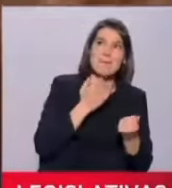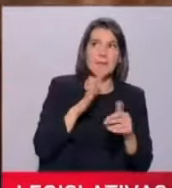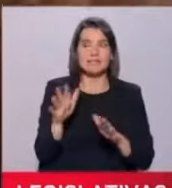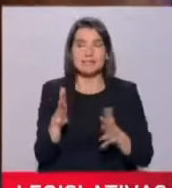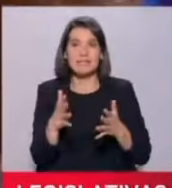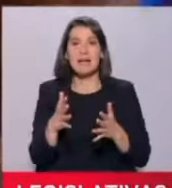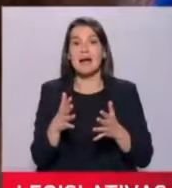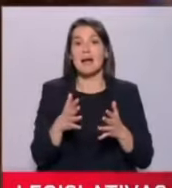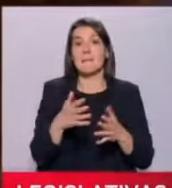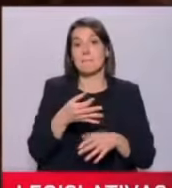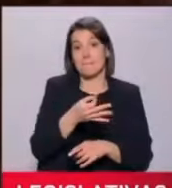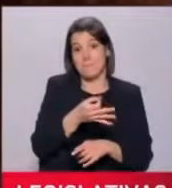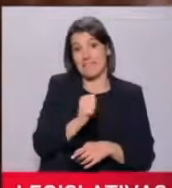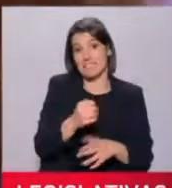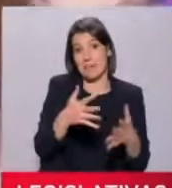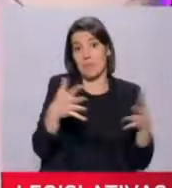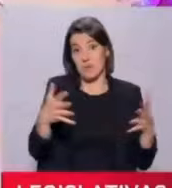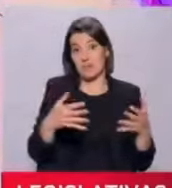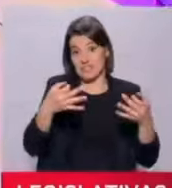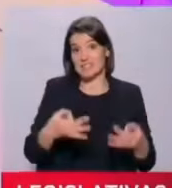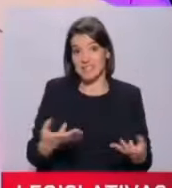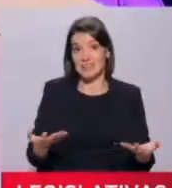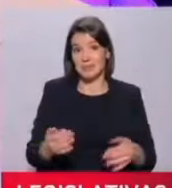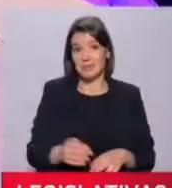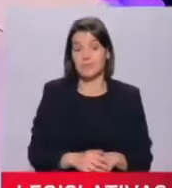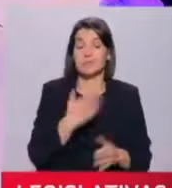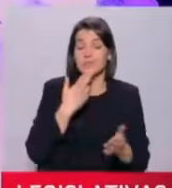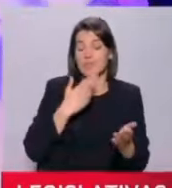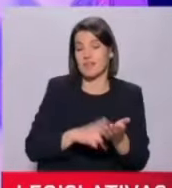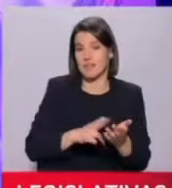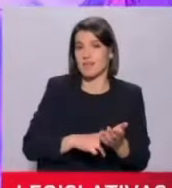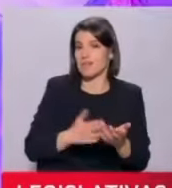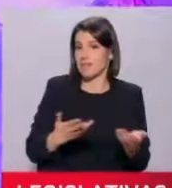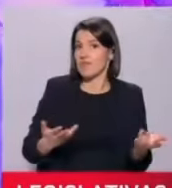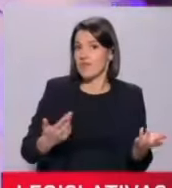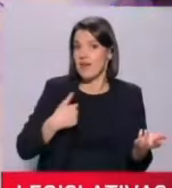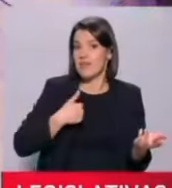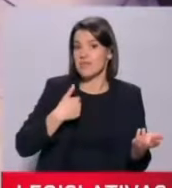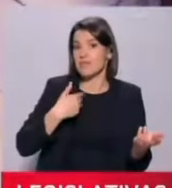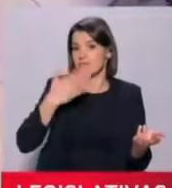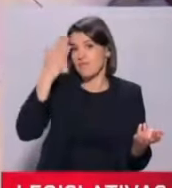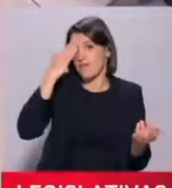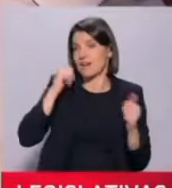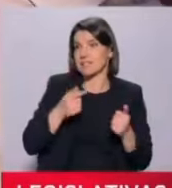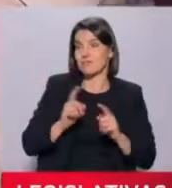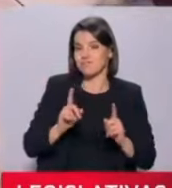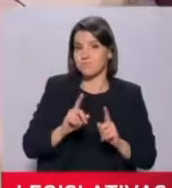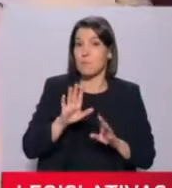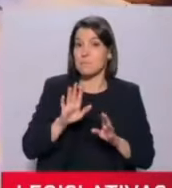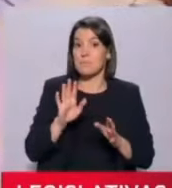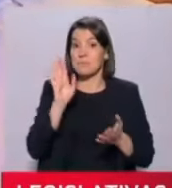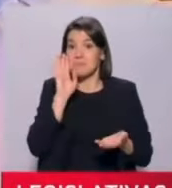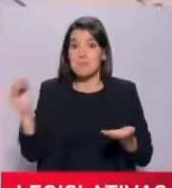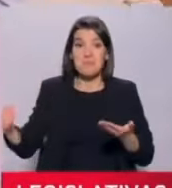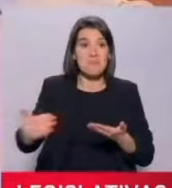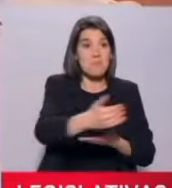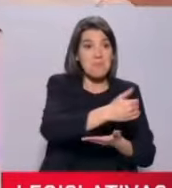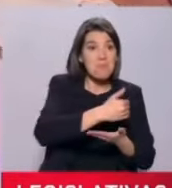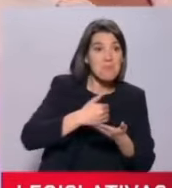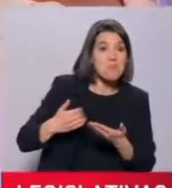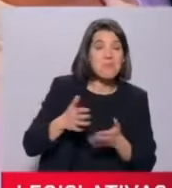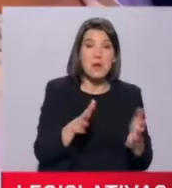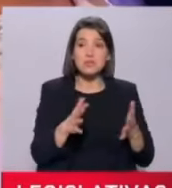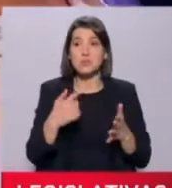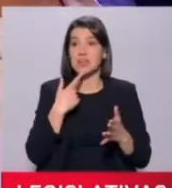maioria absoluta do partido socialista É verdade não era uma possibilidade respetivas e uma das o nariz acordava nesse sentido EA